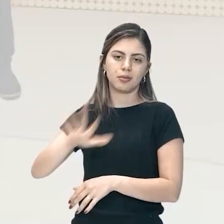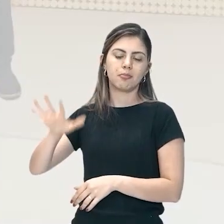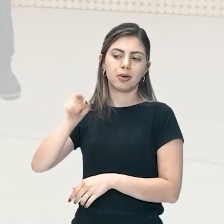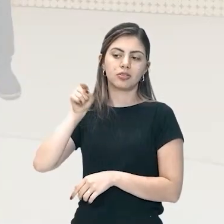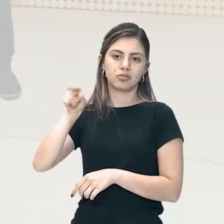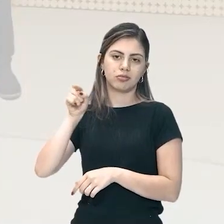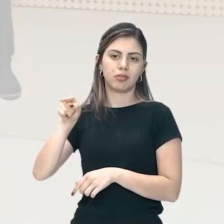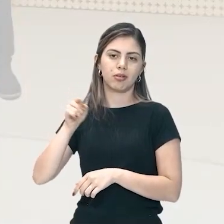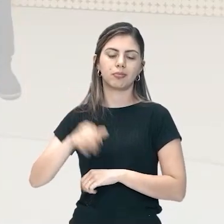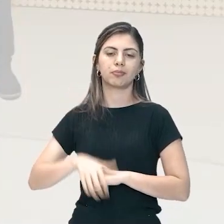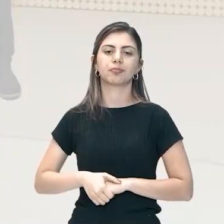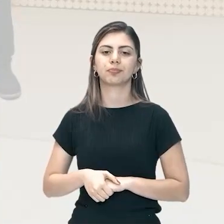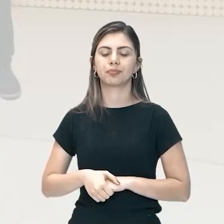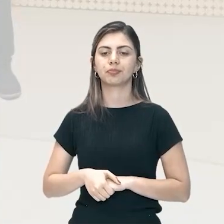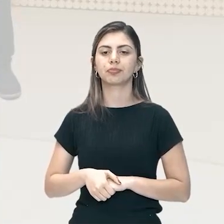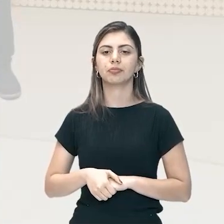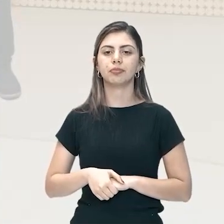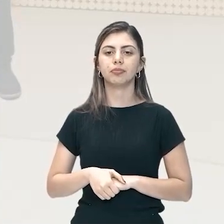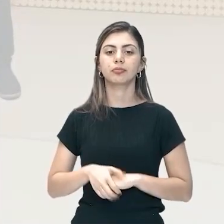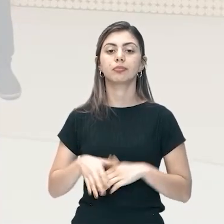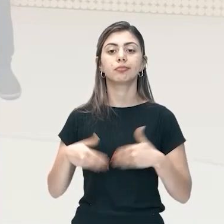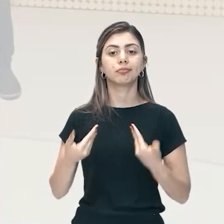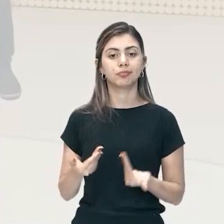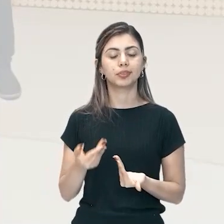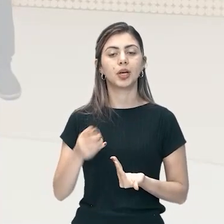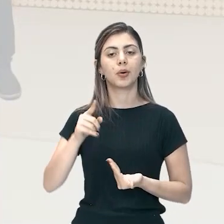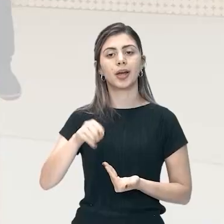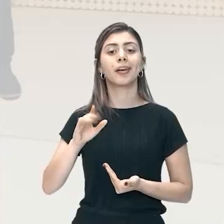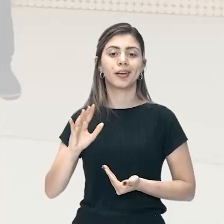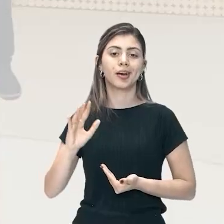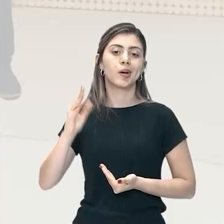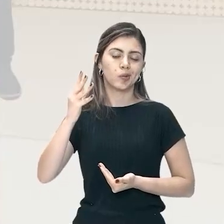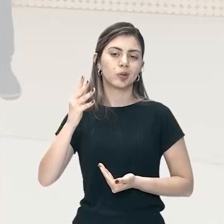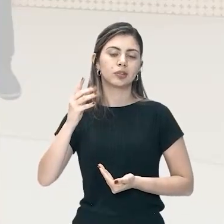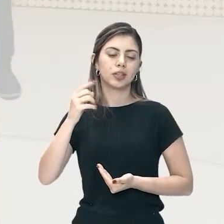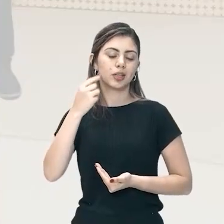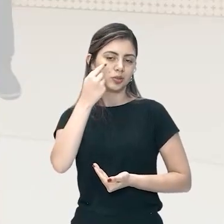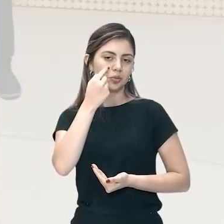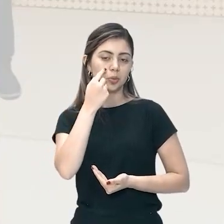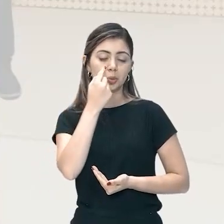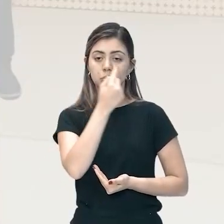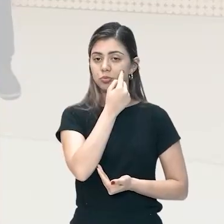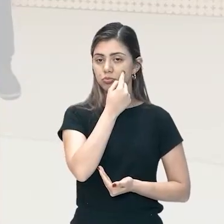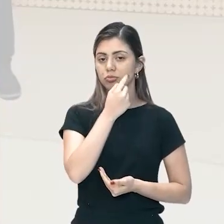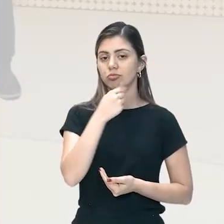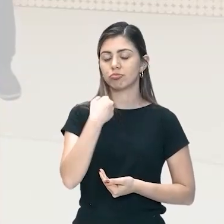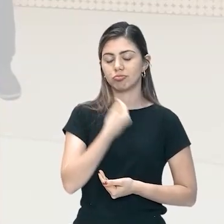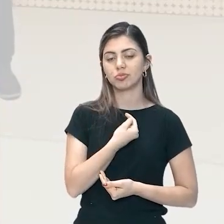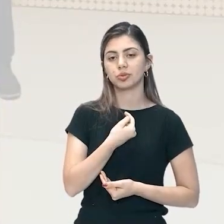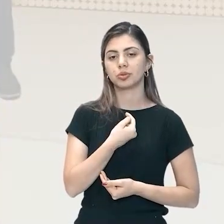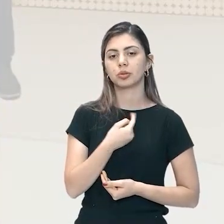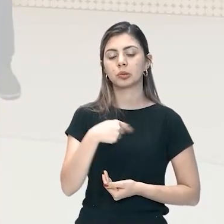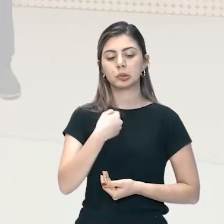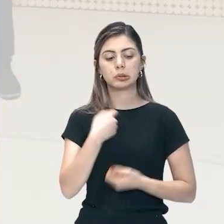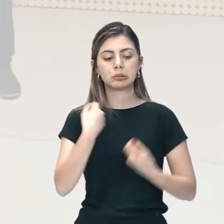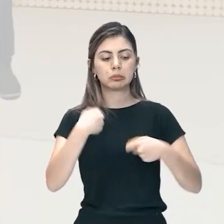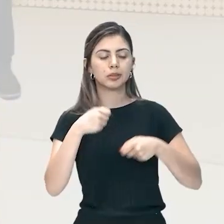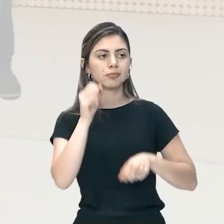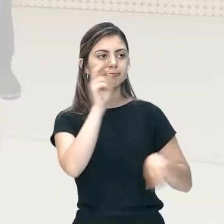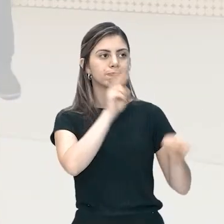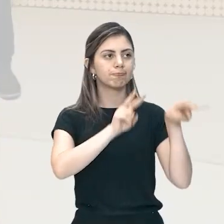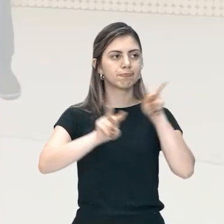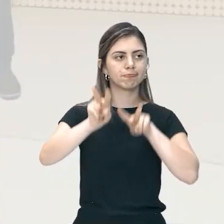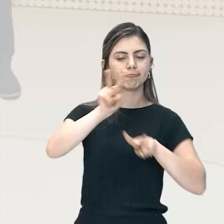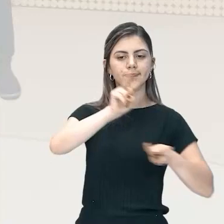retina, tá, pessoal? Então, é exatamente isso que acontece com o nosso olho quando nós precisamos aí